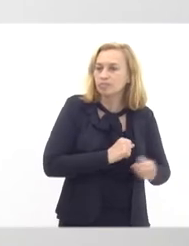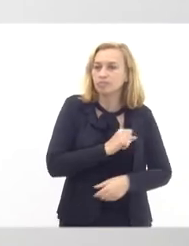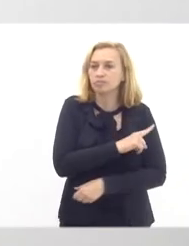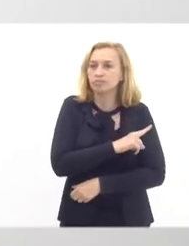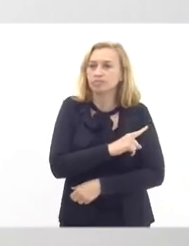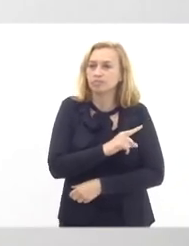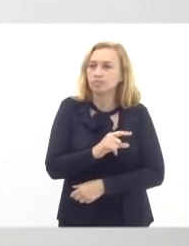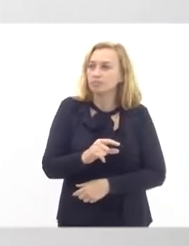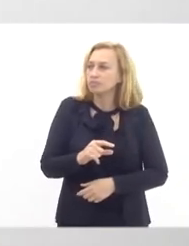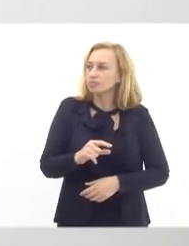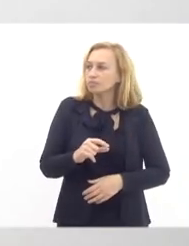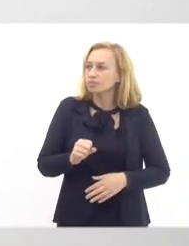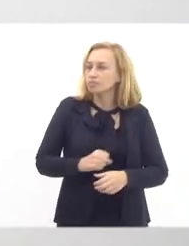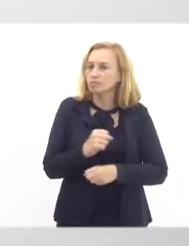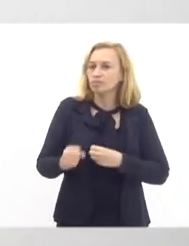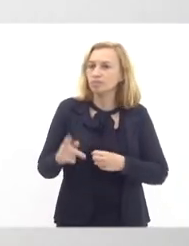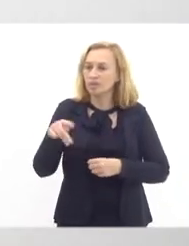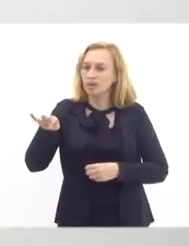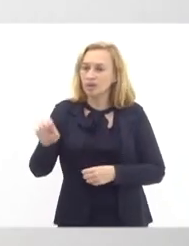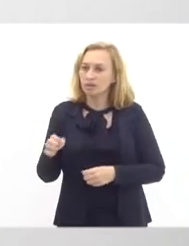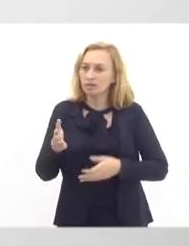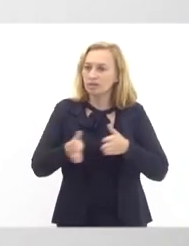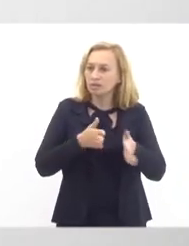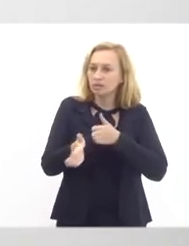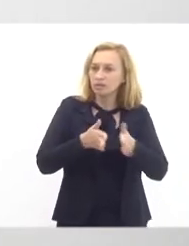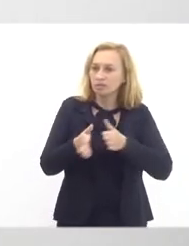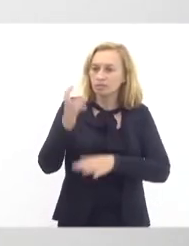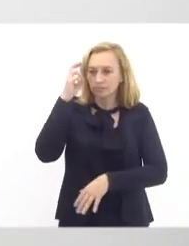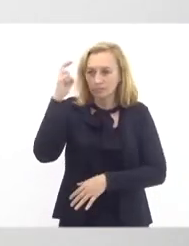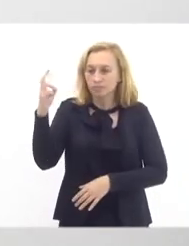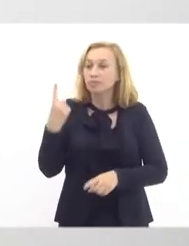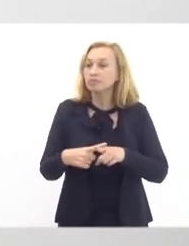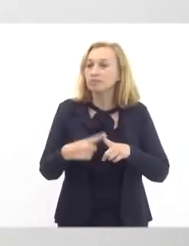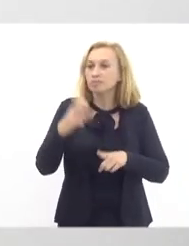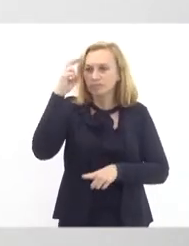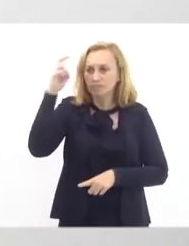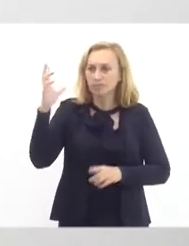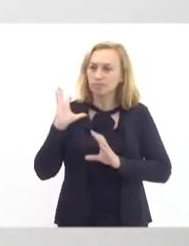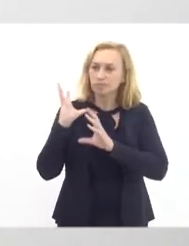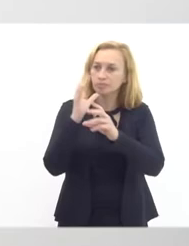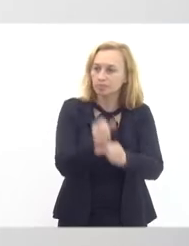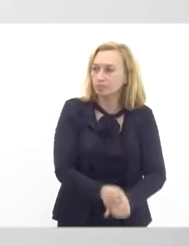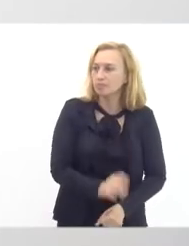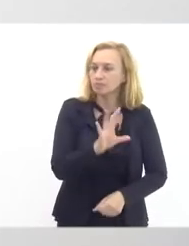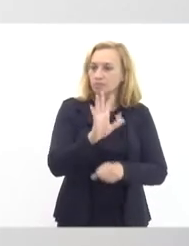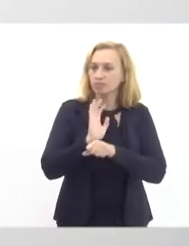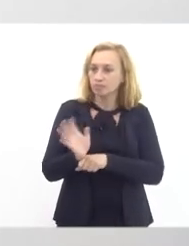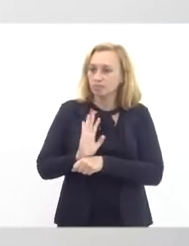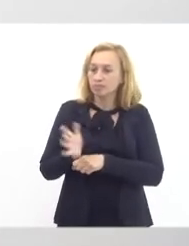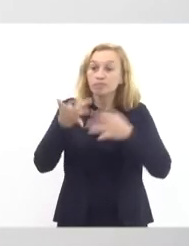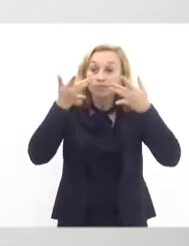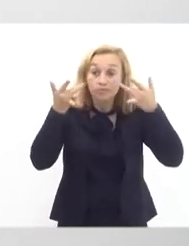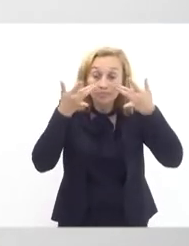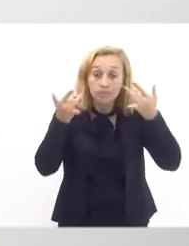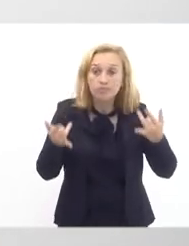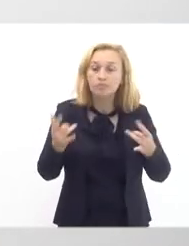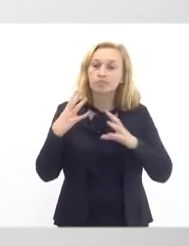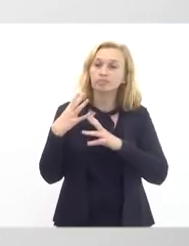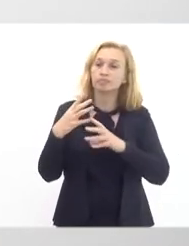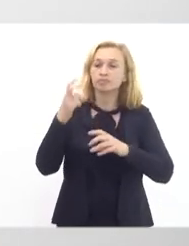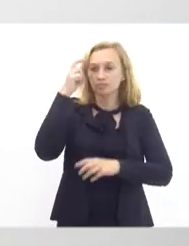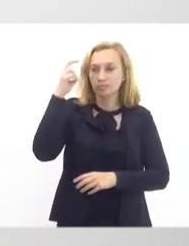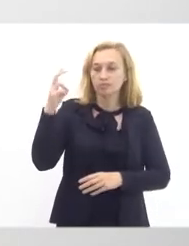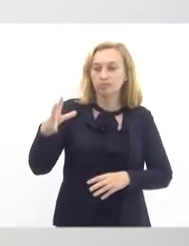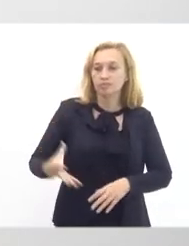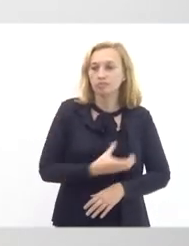do poder paralelo, de dar acesso a ele à cultura, porque a cultura ele não se resume a um filme e ao teatro. A cultura salva